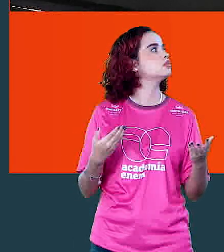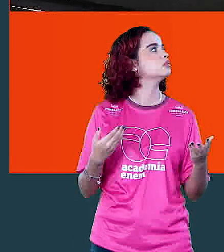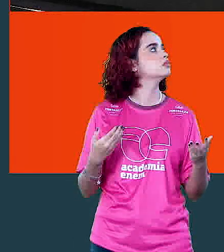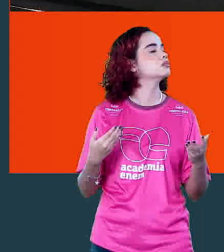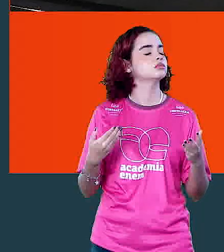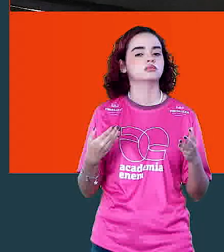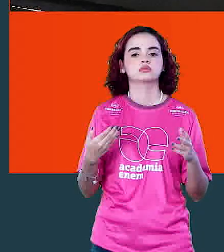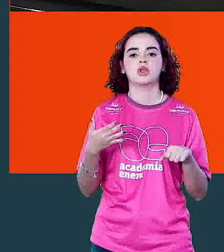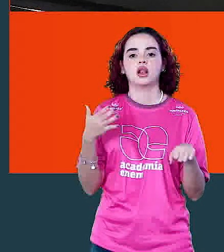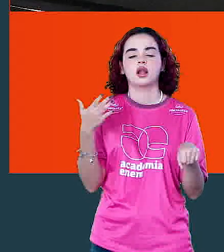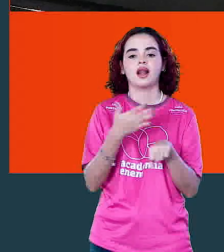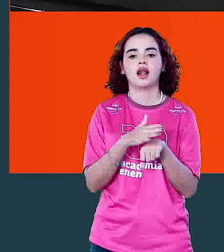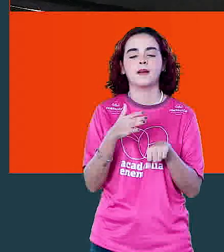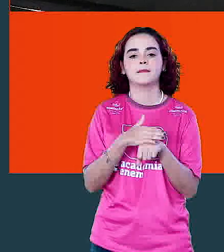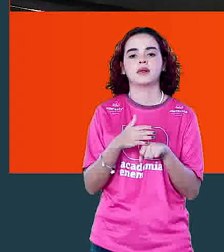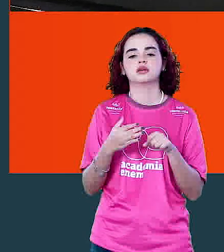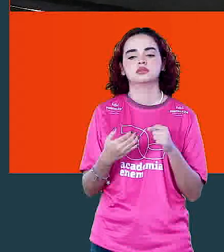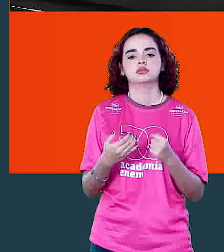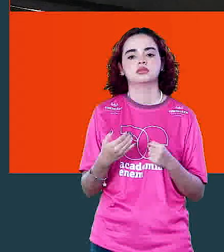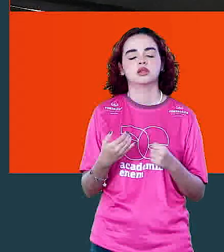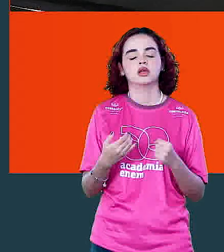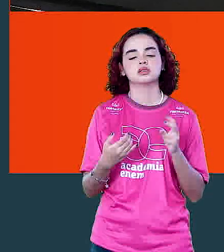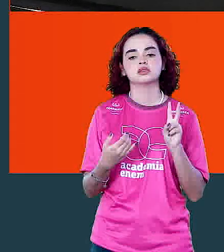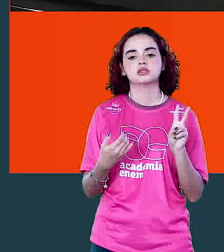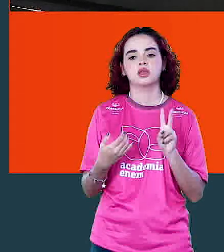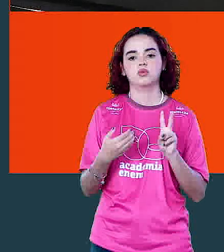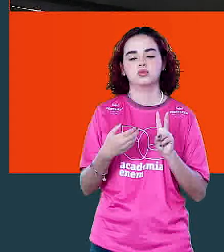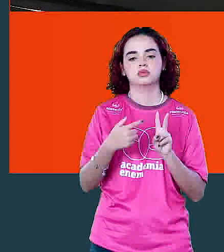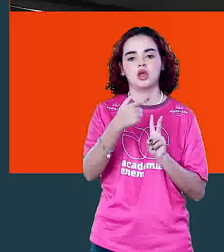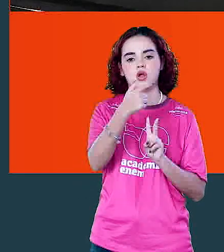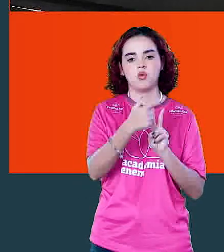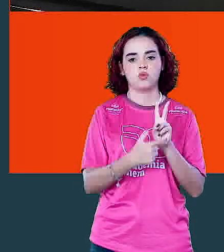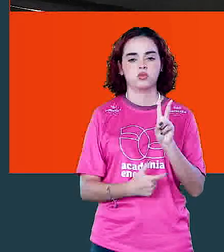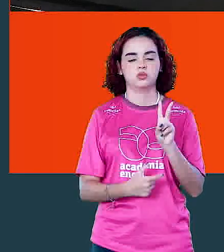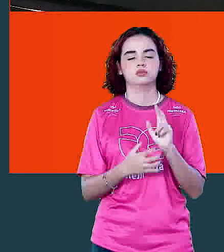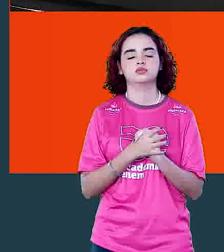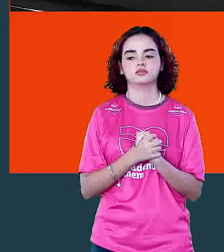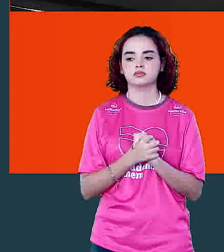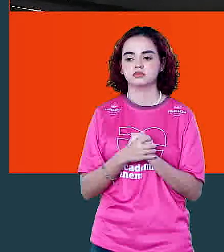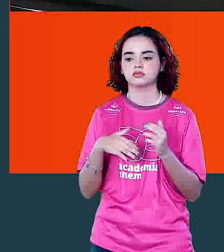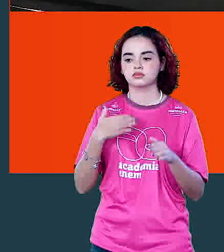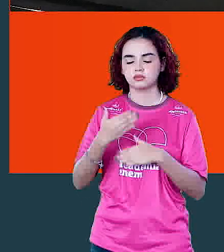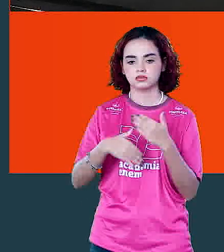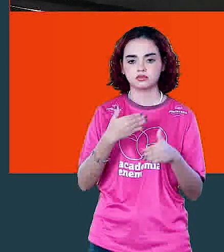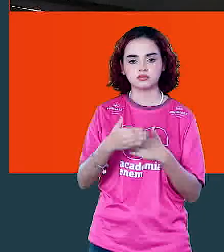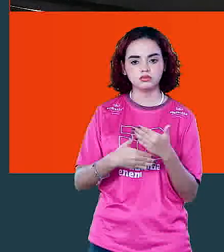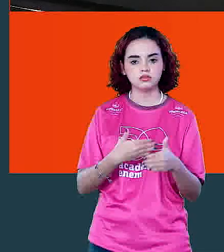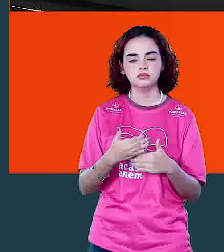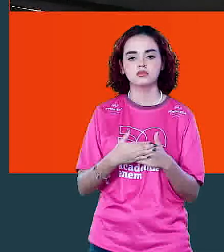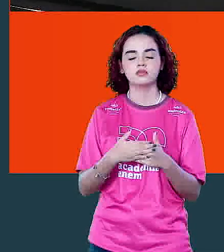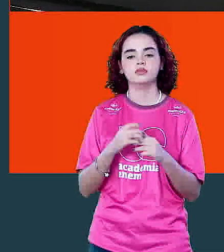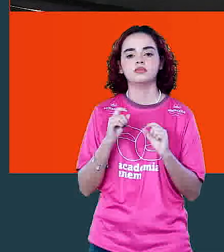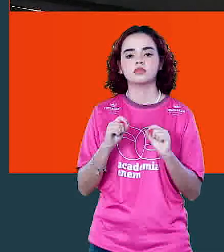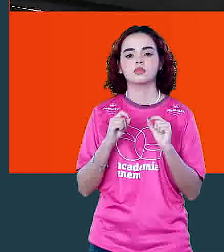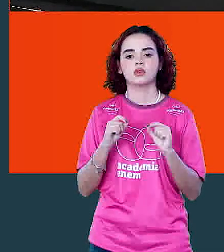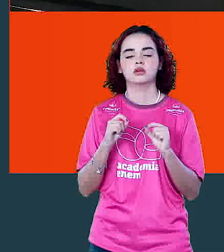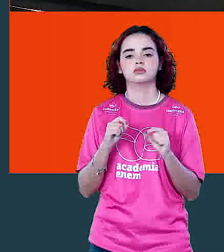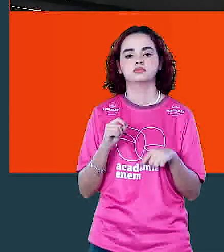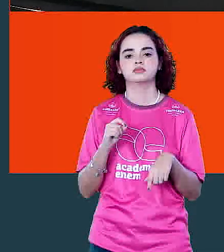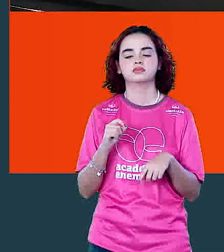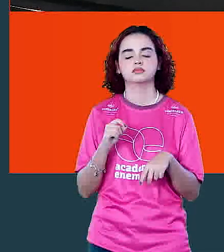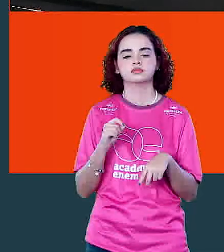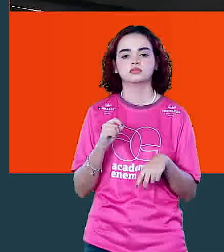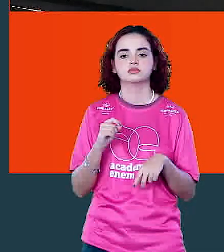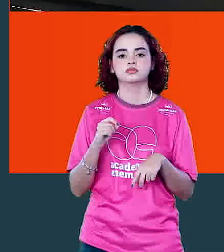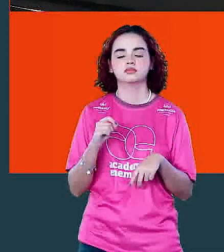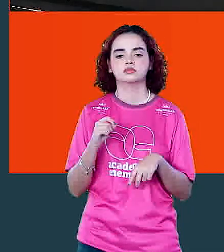saber entre essas colunas, a segunda coluna aqui, tá? Do processo é realizada em função